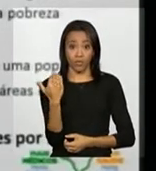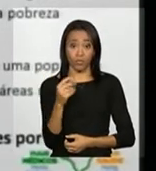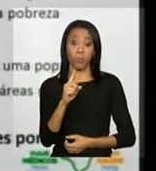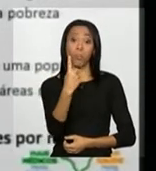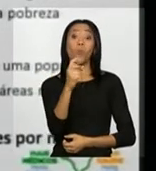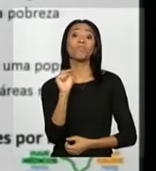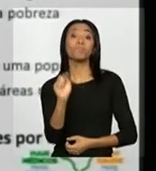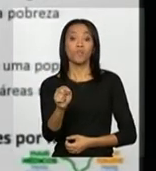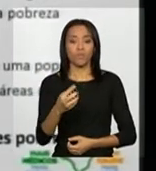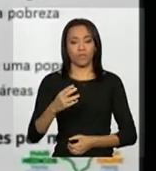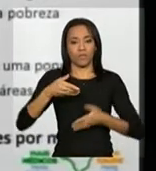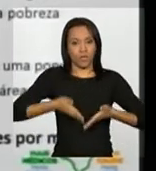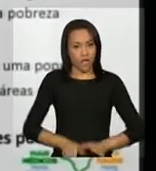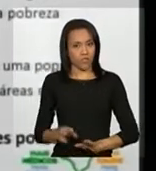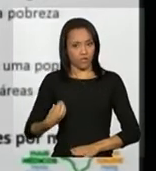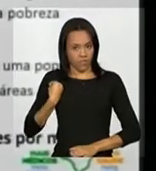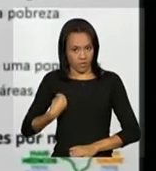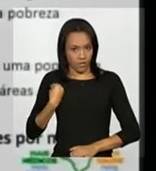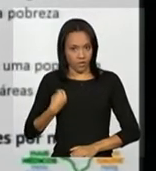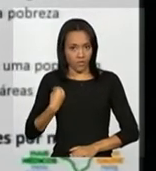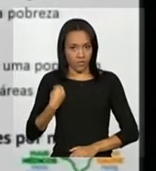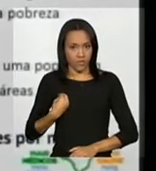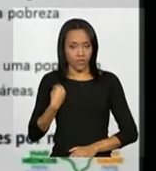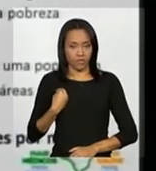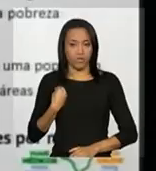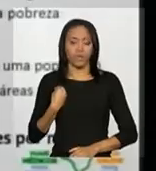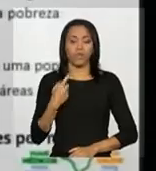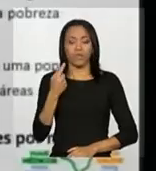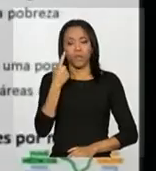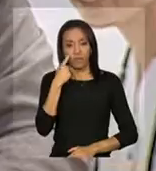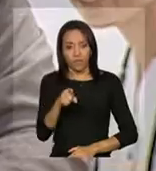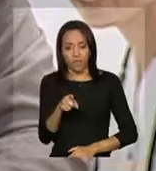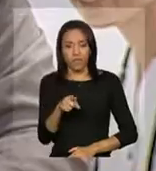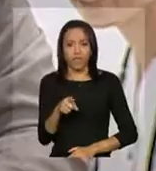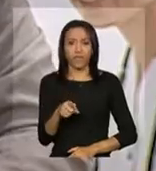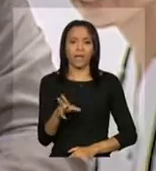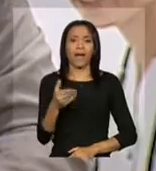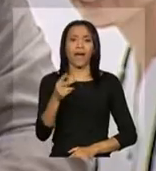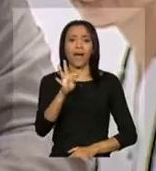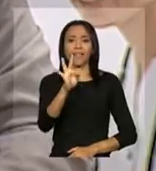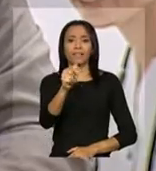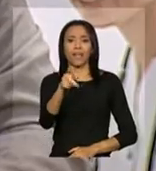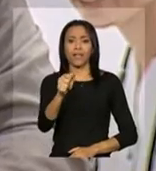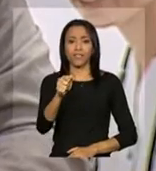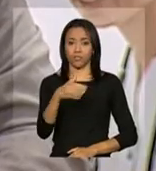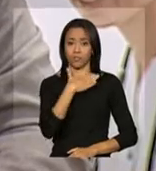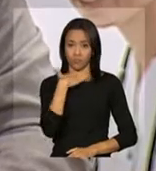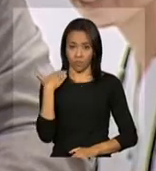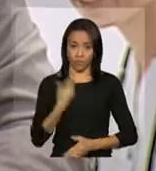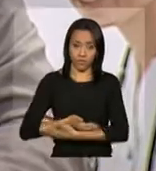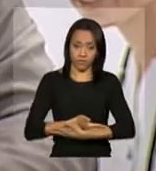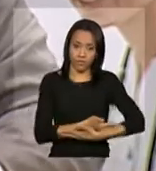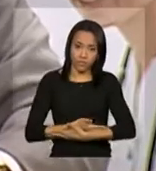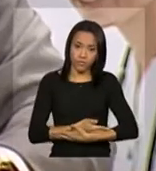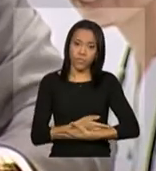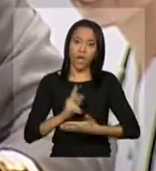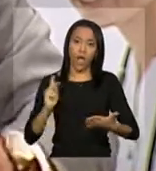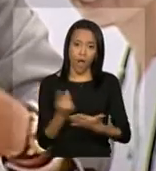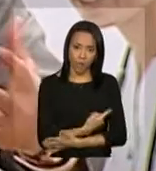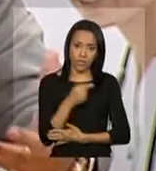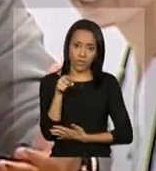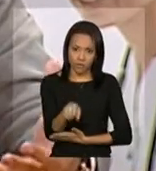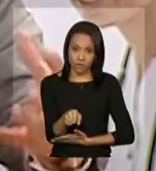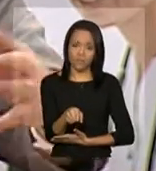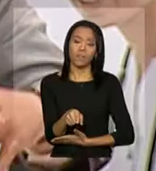nascidos vivos desculpa que é uma vez e meia maior do que a taxa de mortalidade infantil do Brasil então é um um